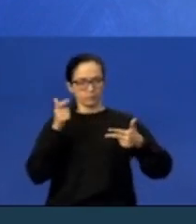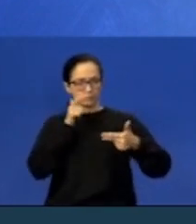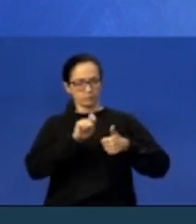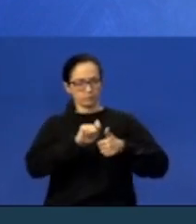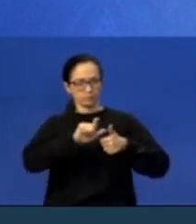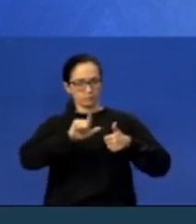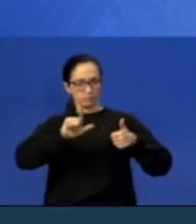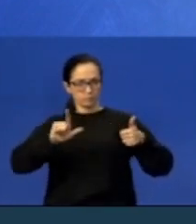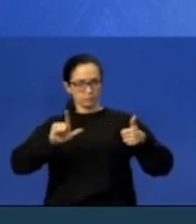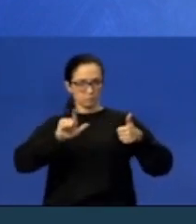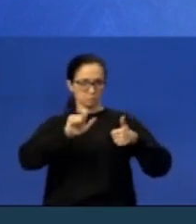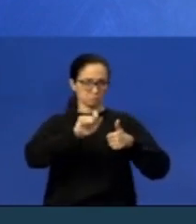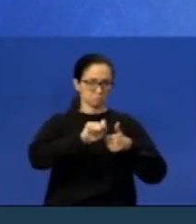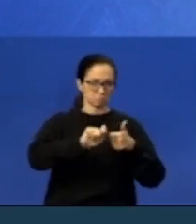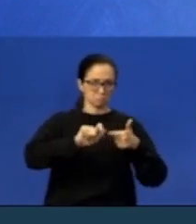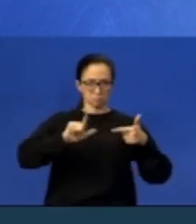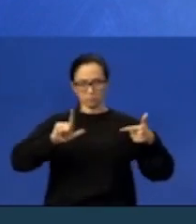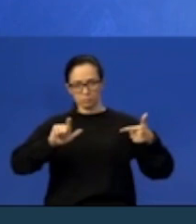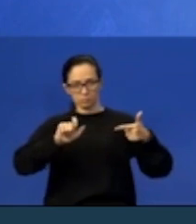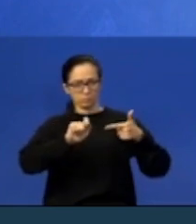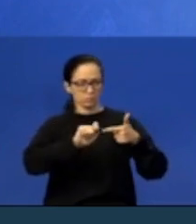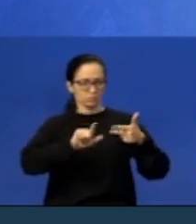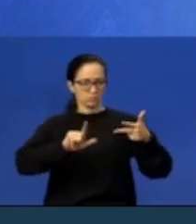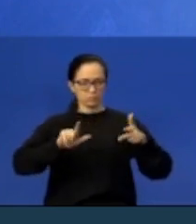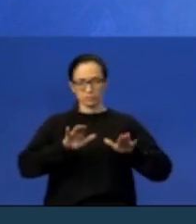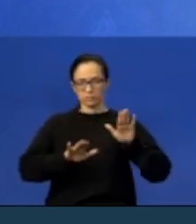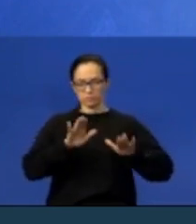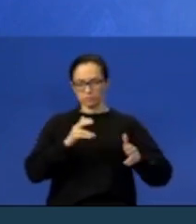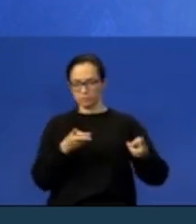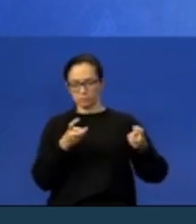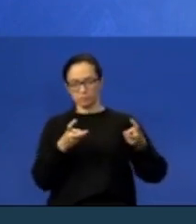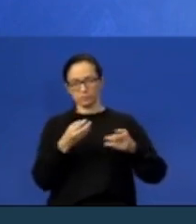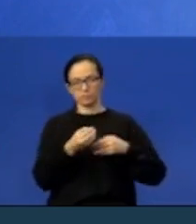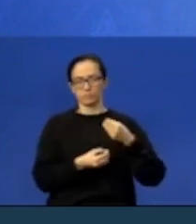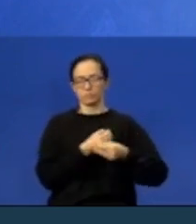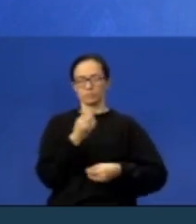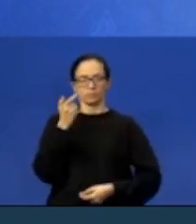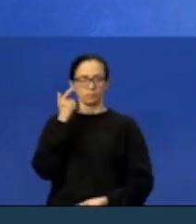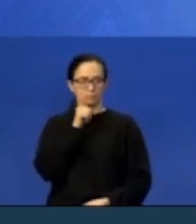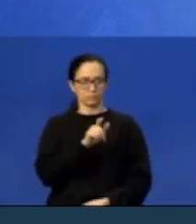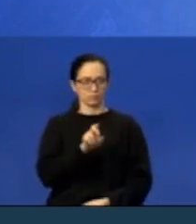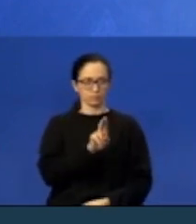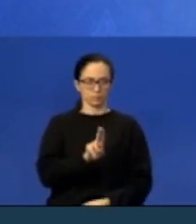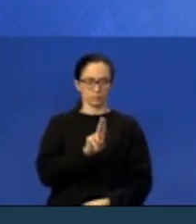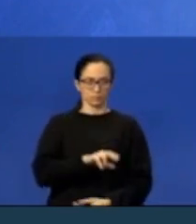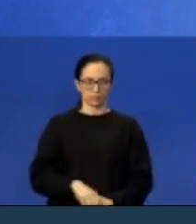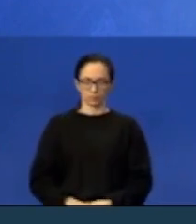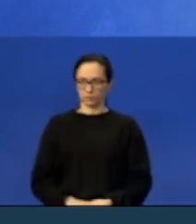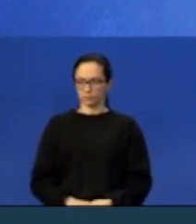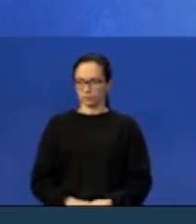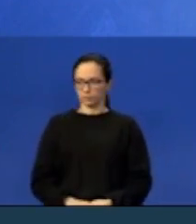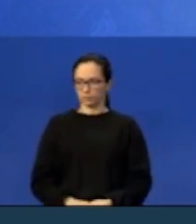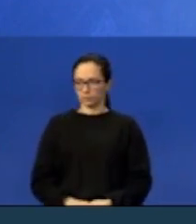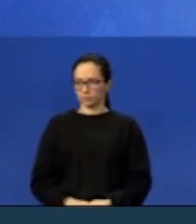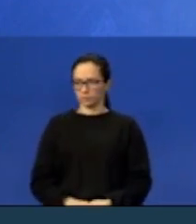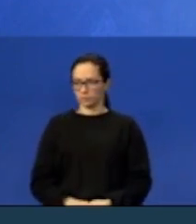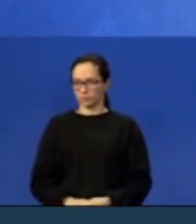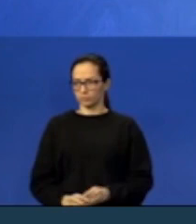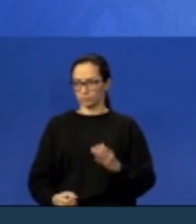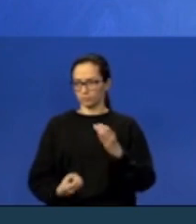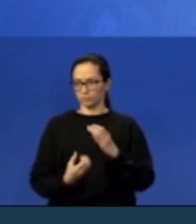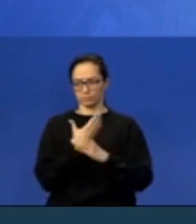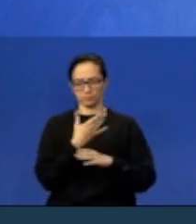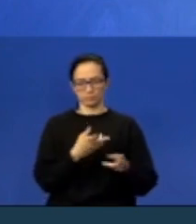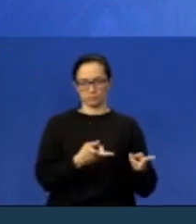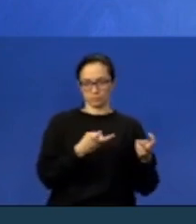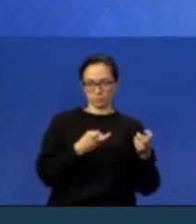esses tecidos em função das densidades que a gente vai observar um pouco mais adiante. A formação da imagem do raio-x